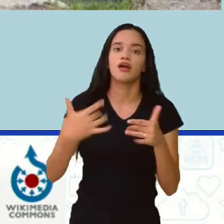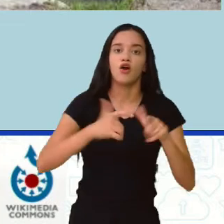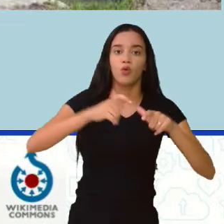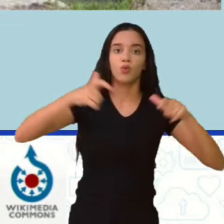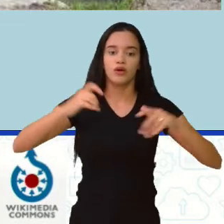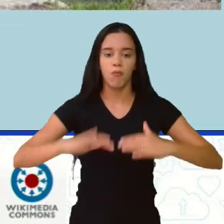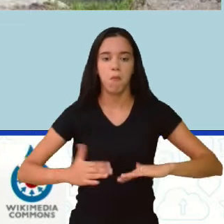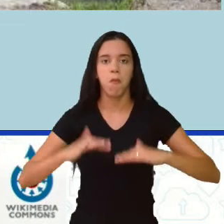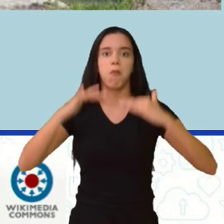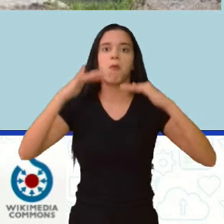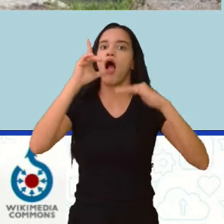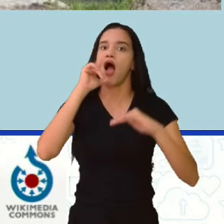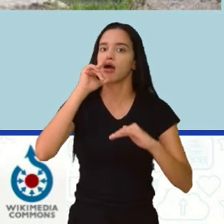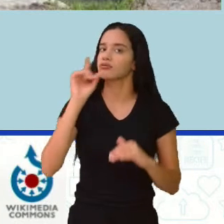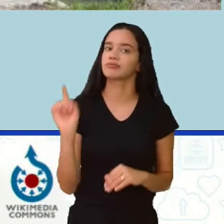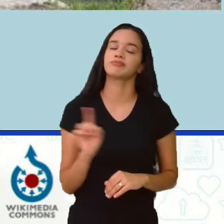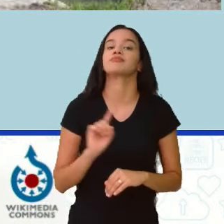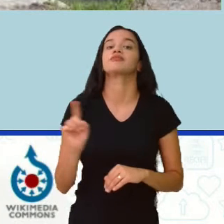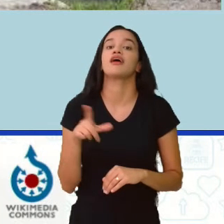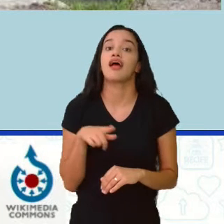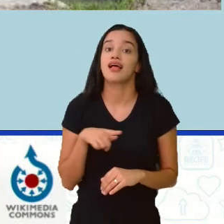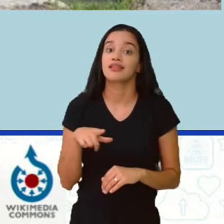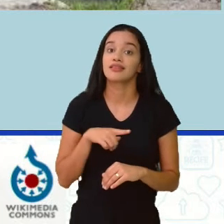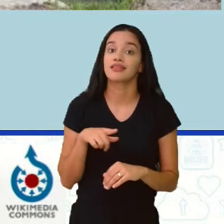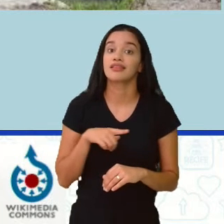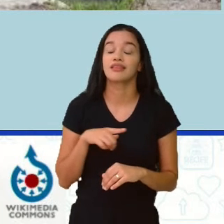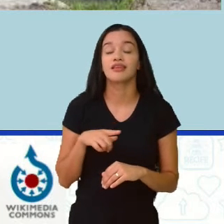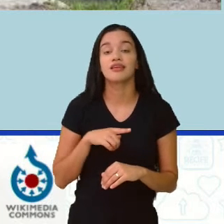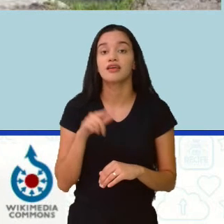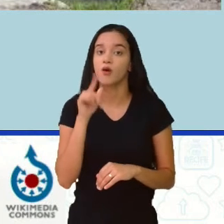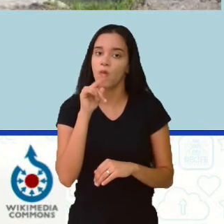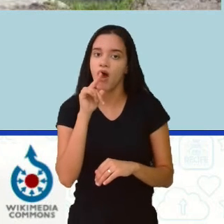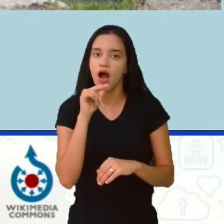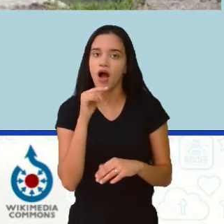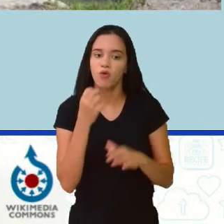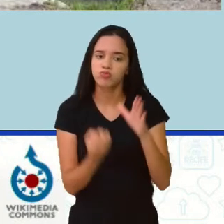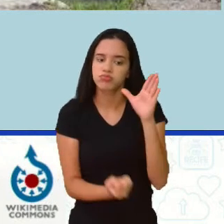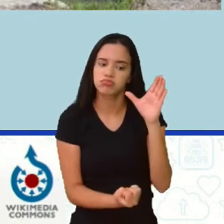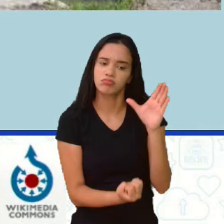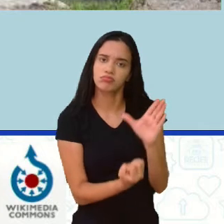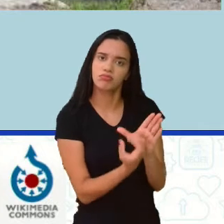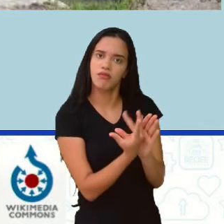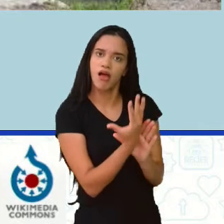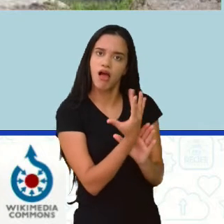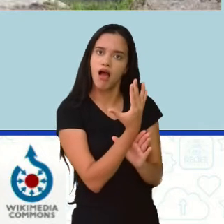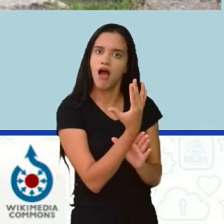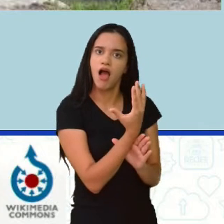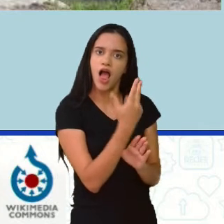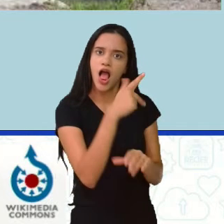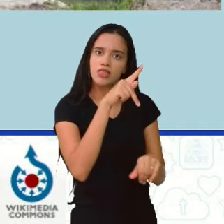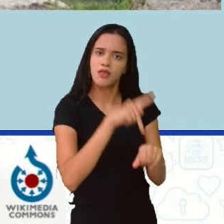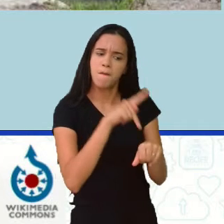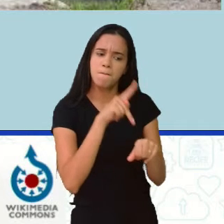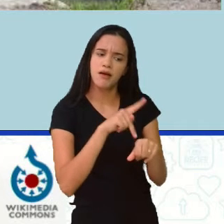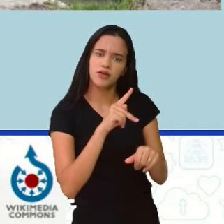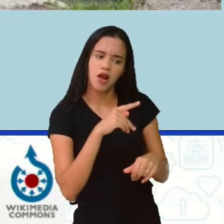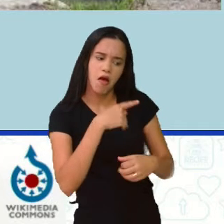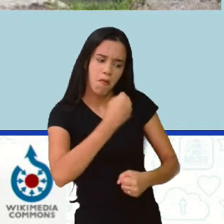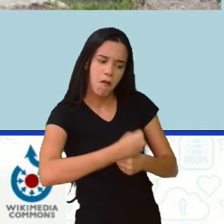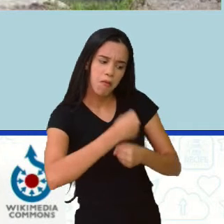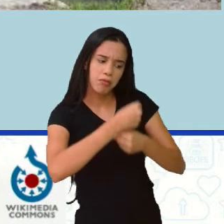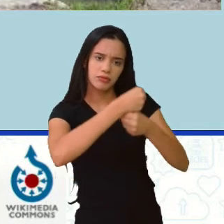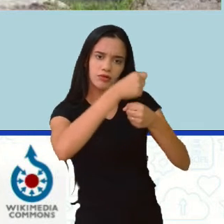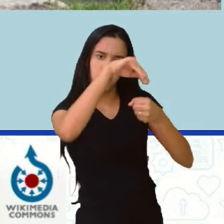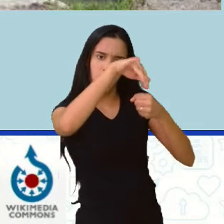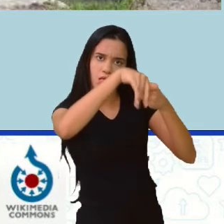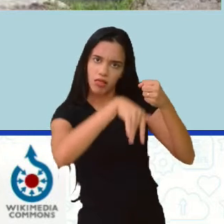de água, né? Ele tem uma água superficial, ele não brota de pedras que você possa lá